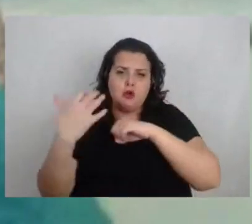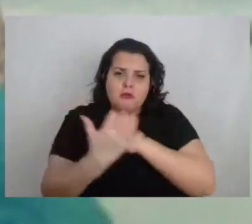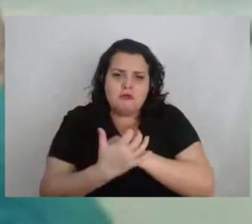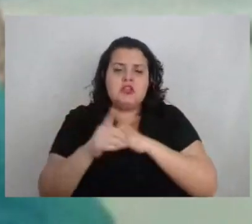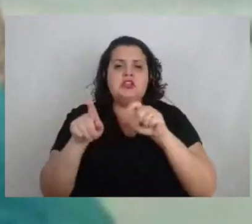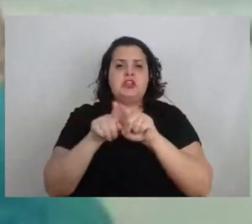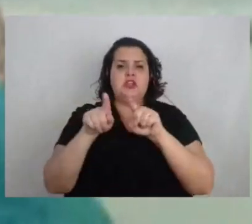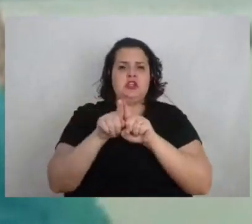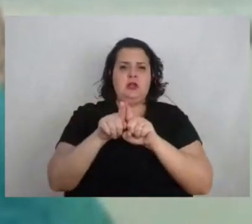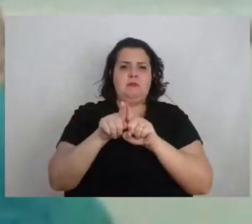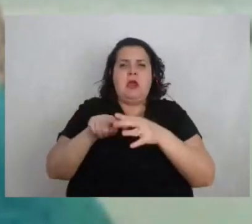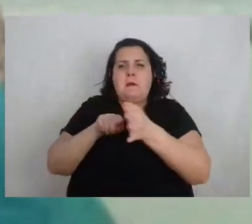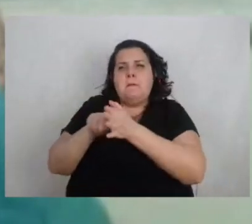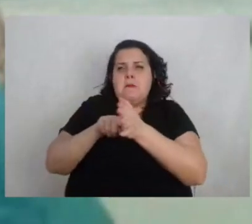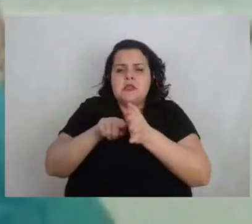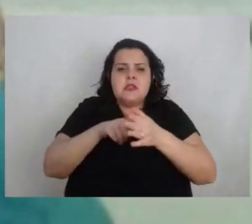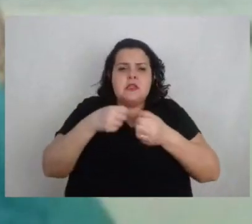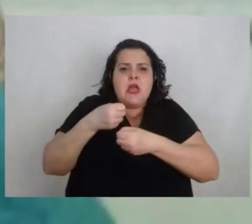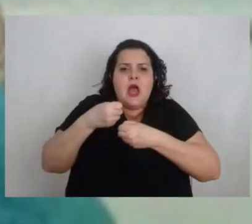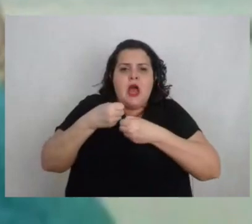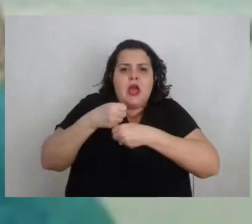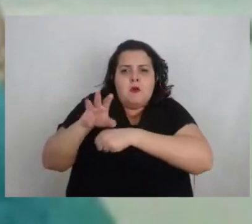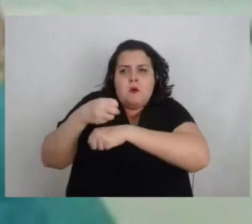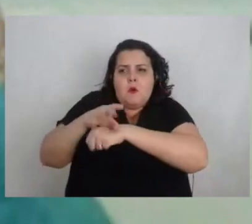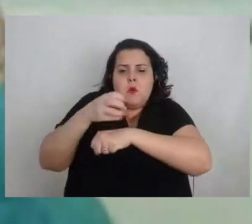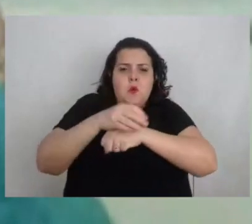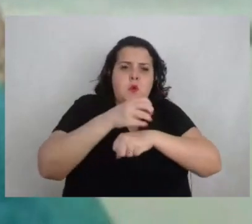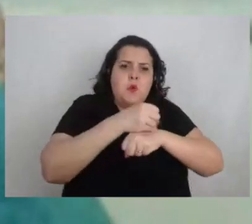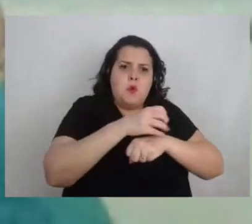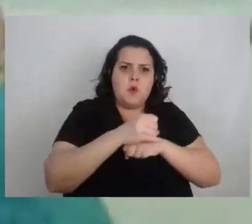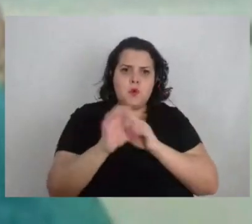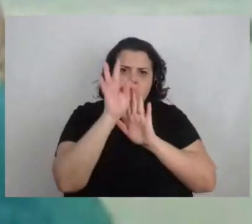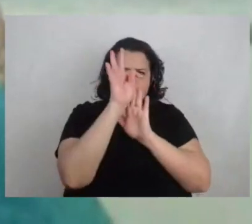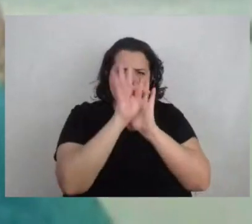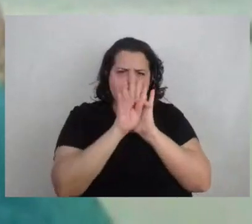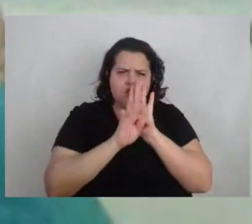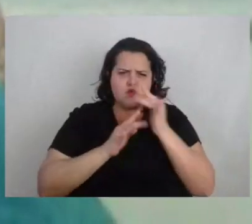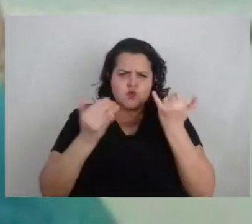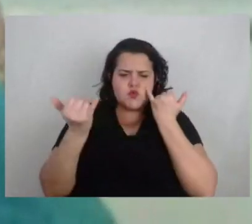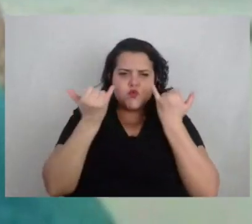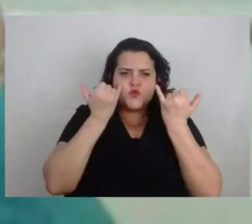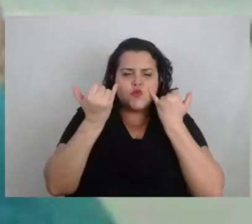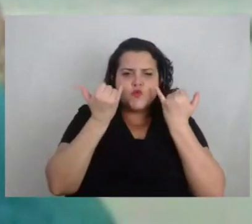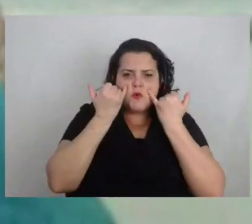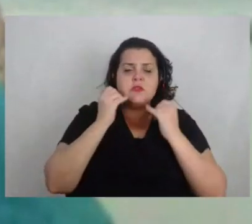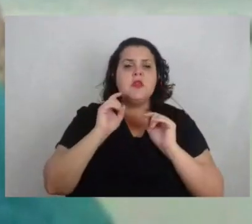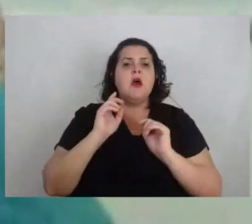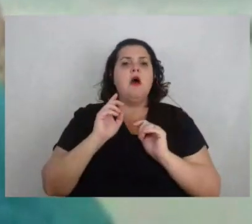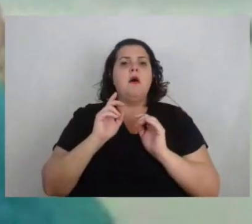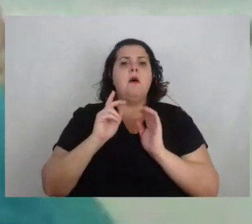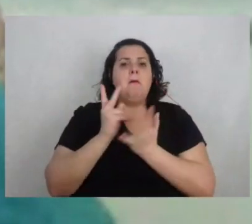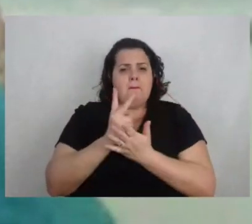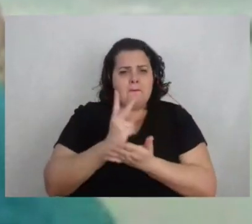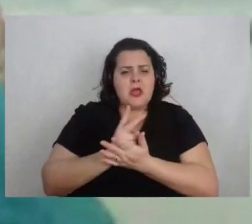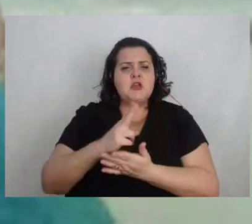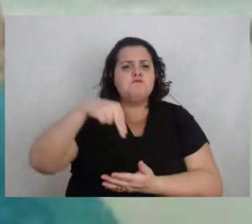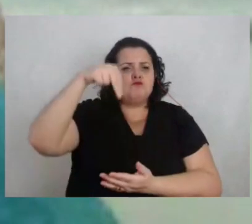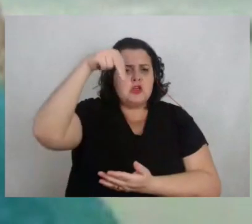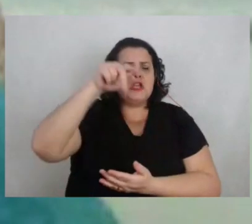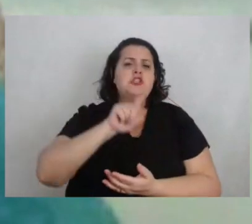ampla circulação para orientar gestores. Aqui mesmo no Nordeste ainda, nós temos o